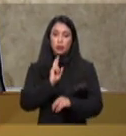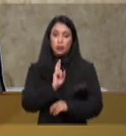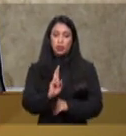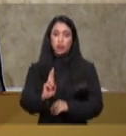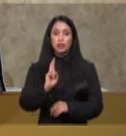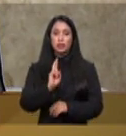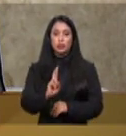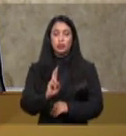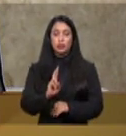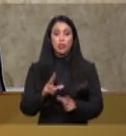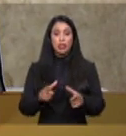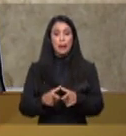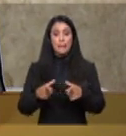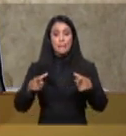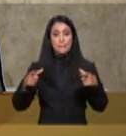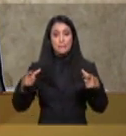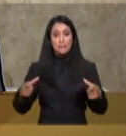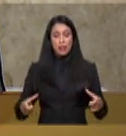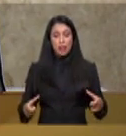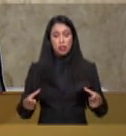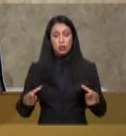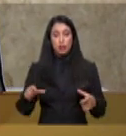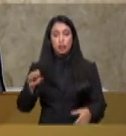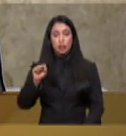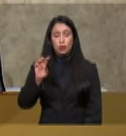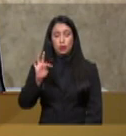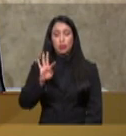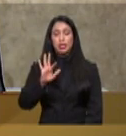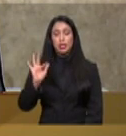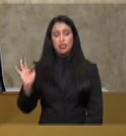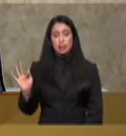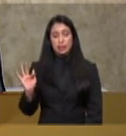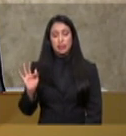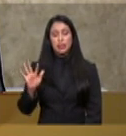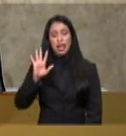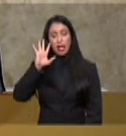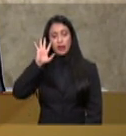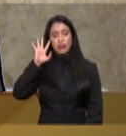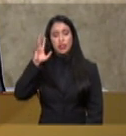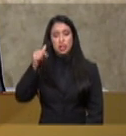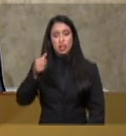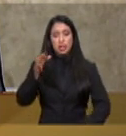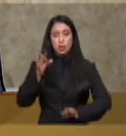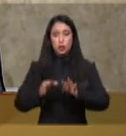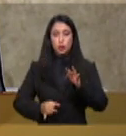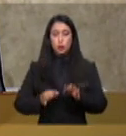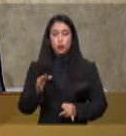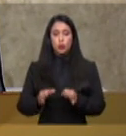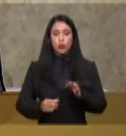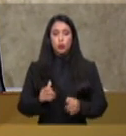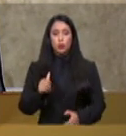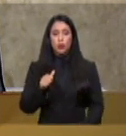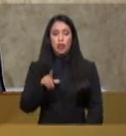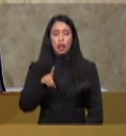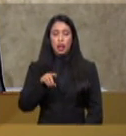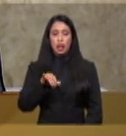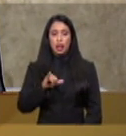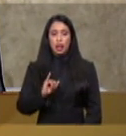resultado que a Corte, por maioria, julgou a ação